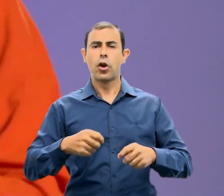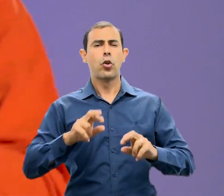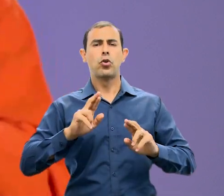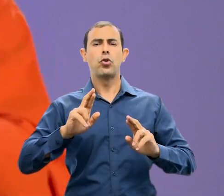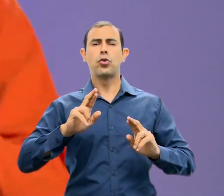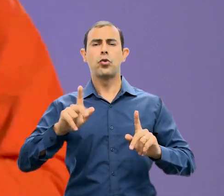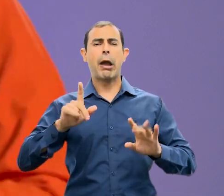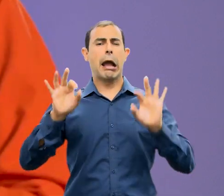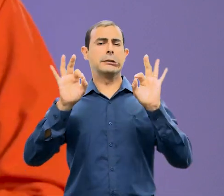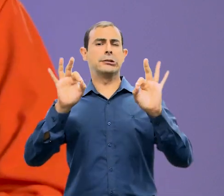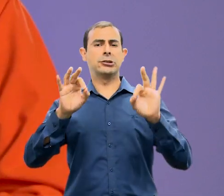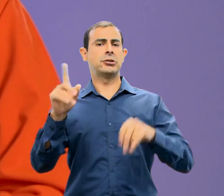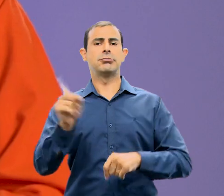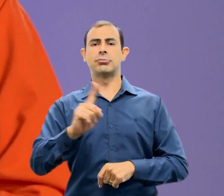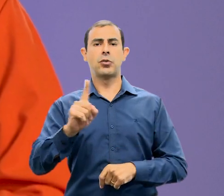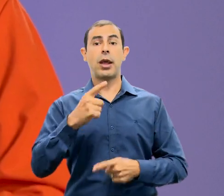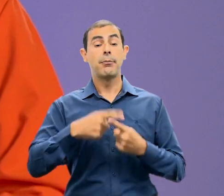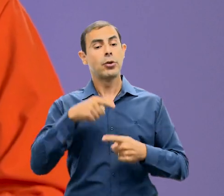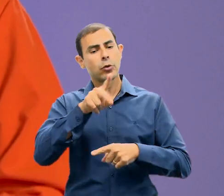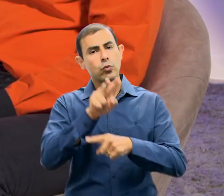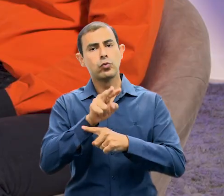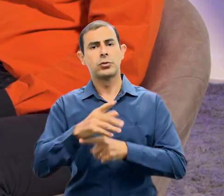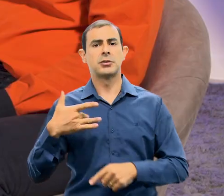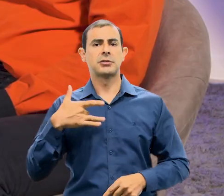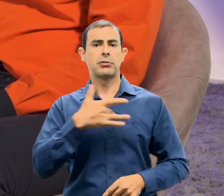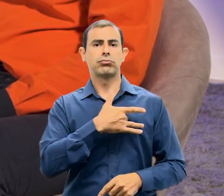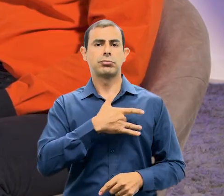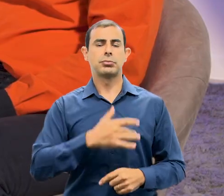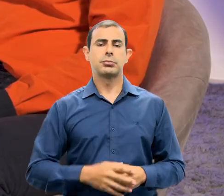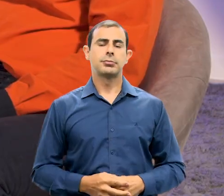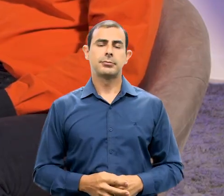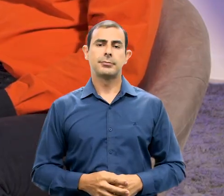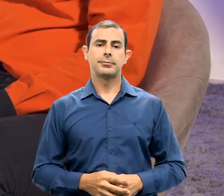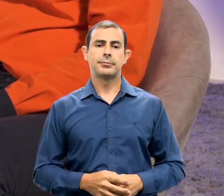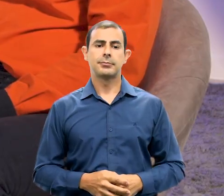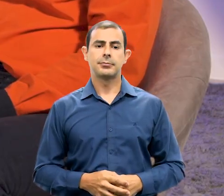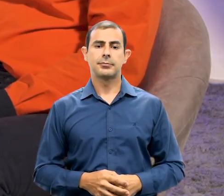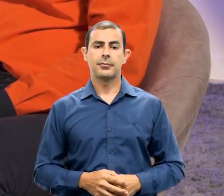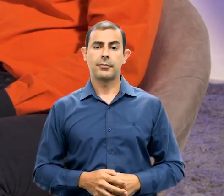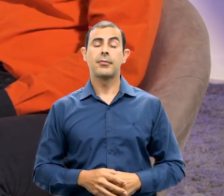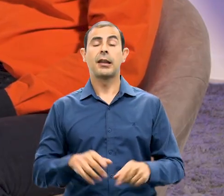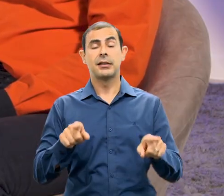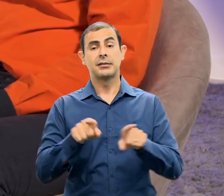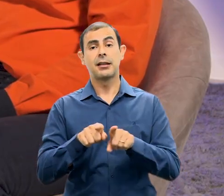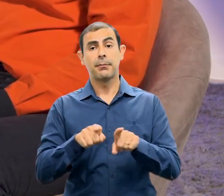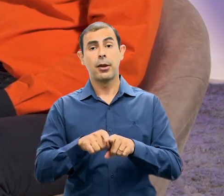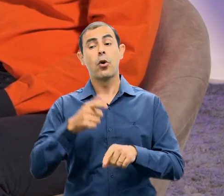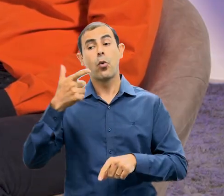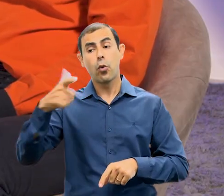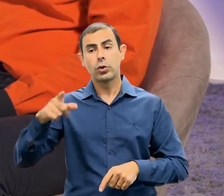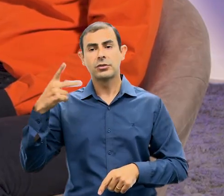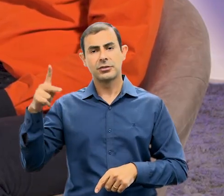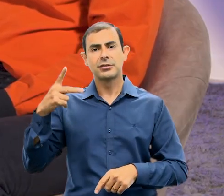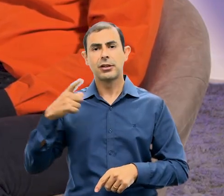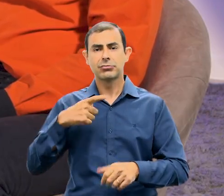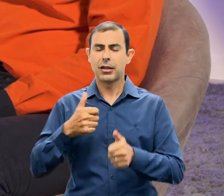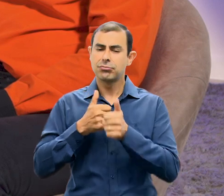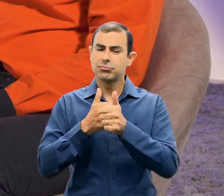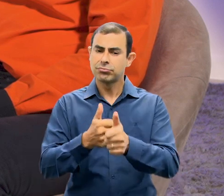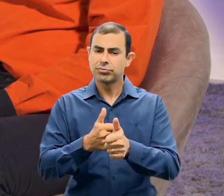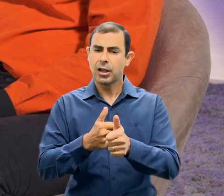é simplesmente para não dar um problema de saúde para o animalzinho. Bom, vereador, uma outra demanda que o senhor tem acompanhado aqui nas regiões também, através